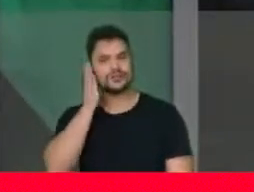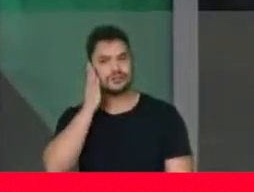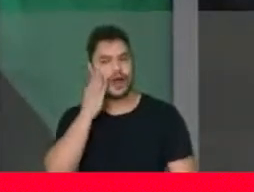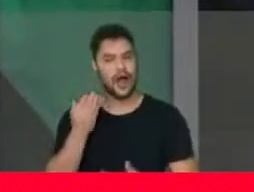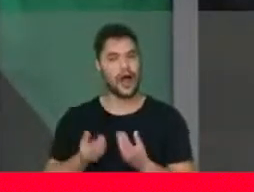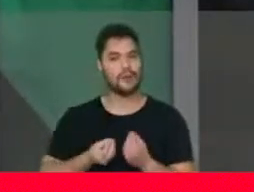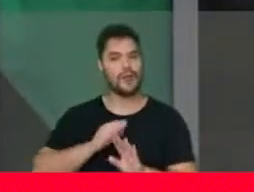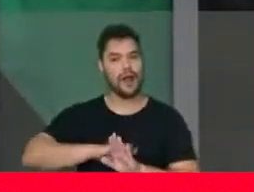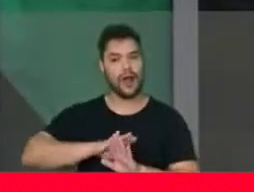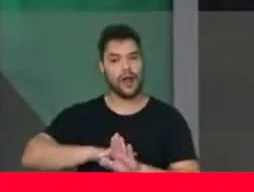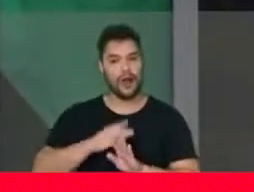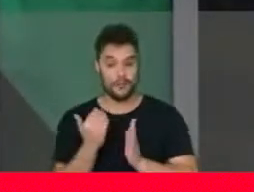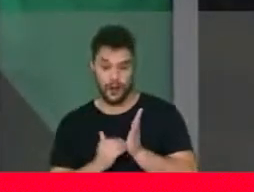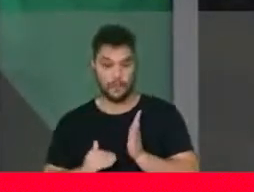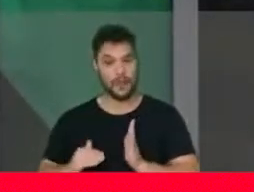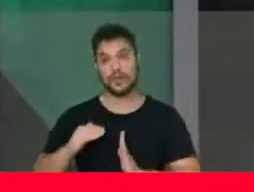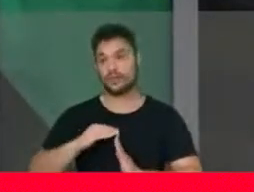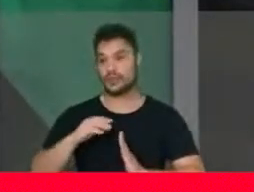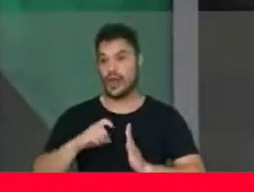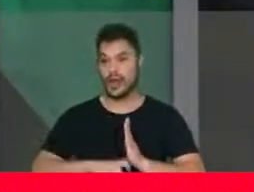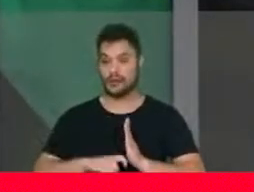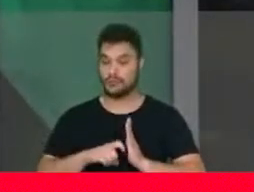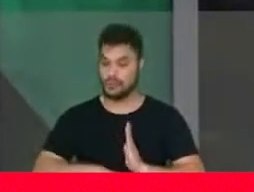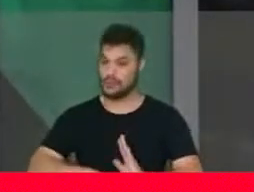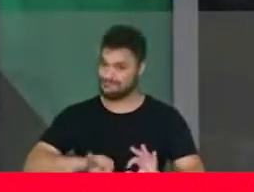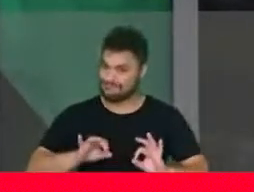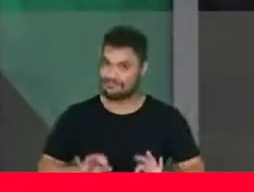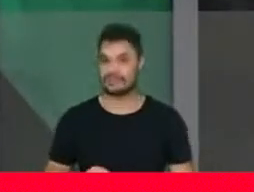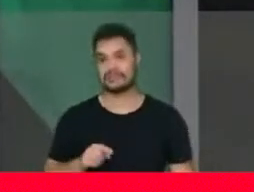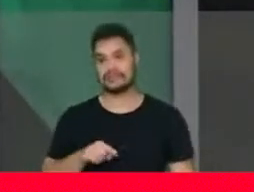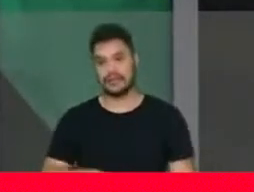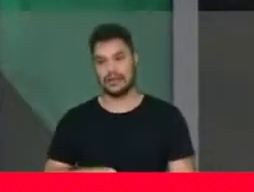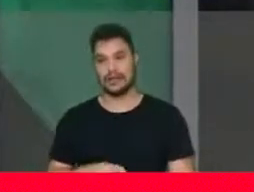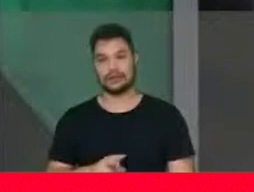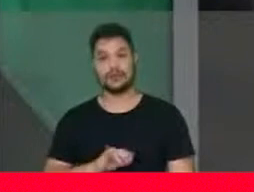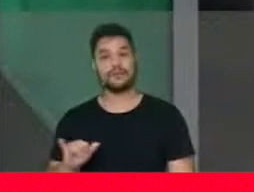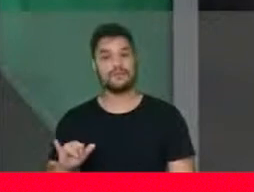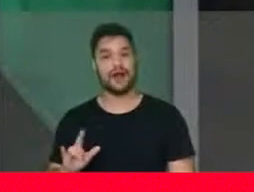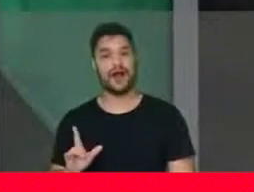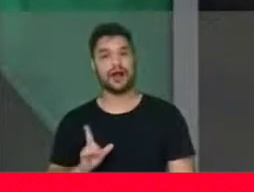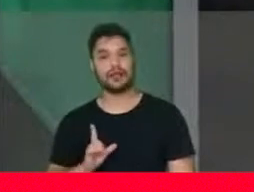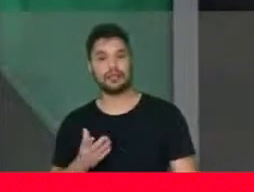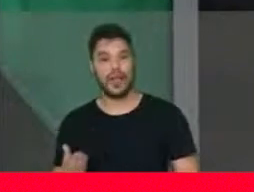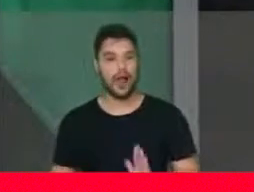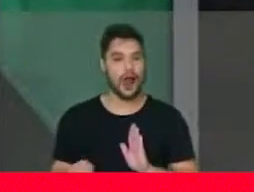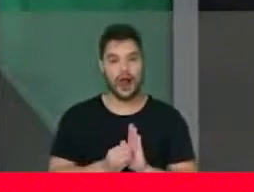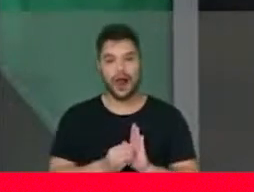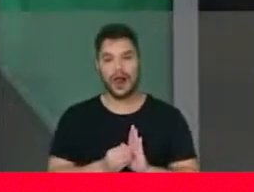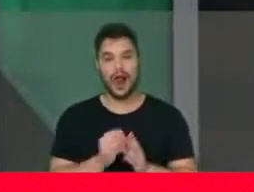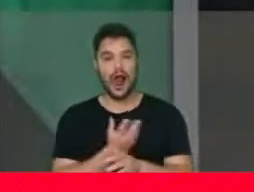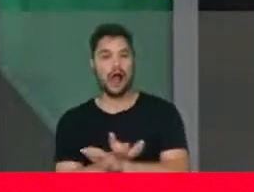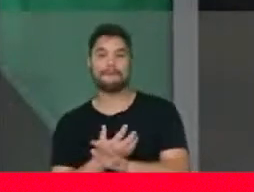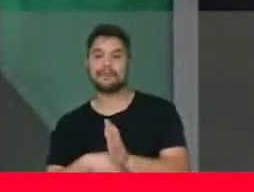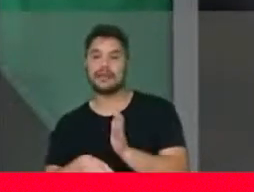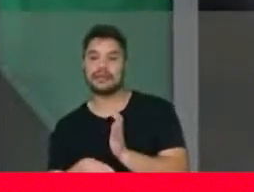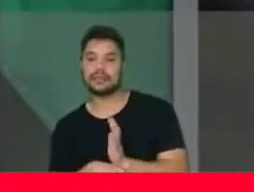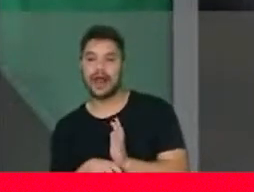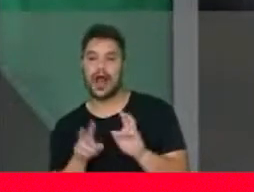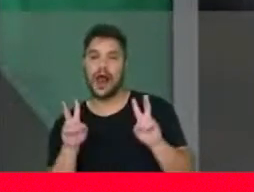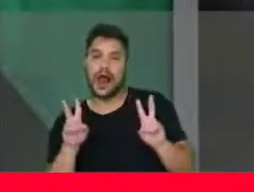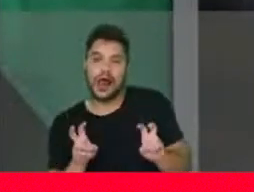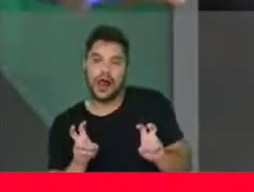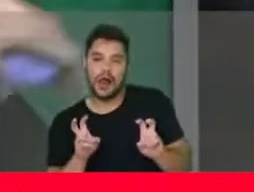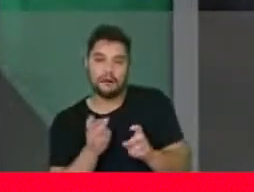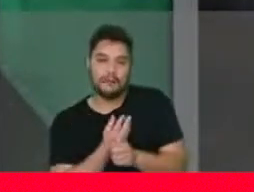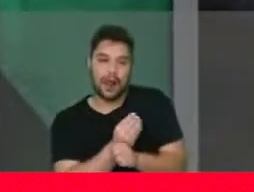para aumentar mais imposto, certamente, para colocar gatilho ali ambiental, para se dizer pseudo-preservadores do meio ambiente,